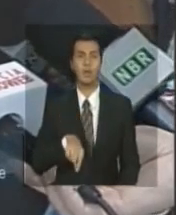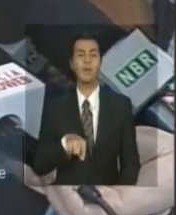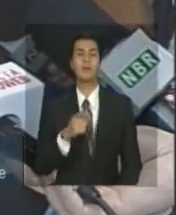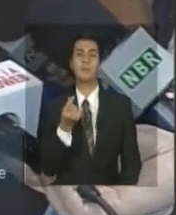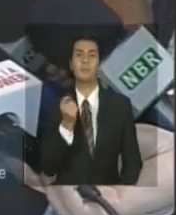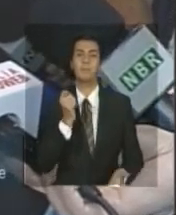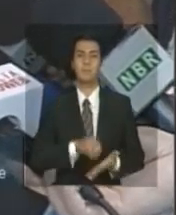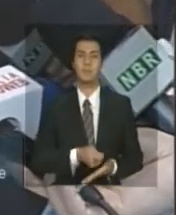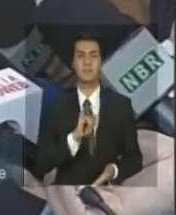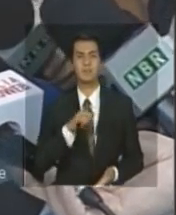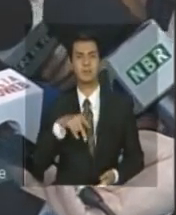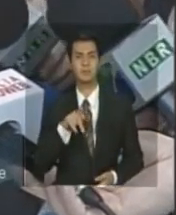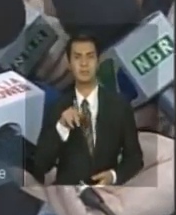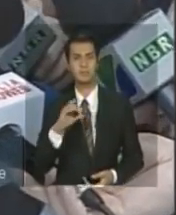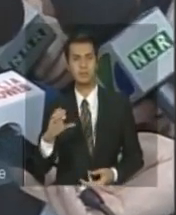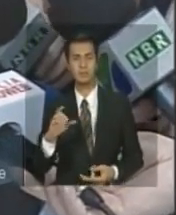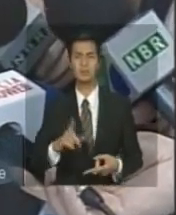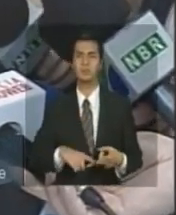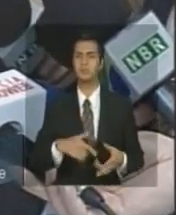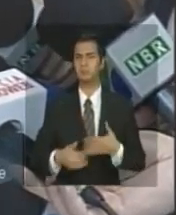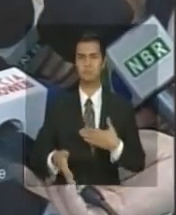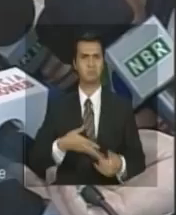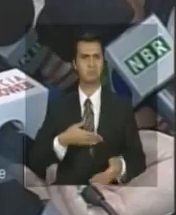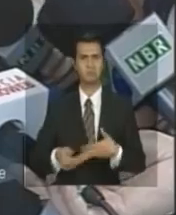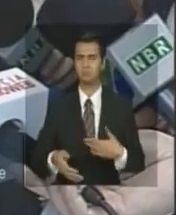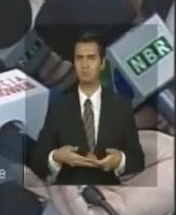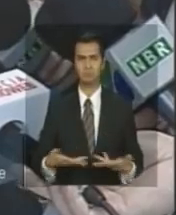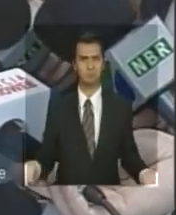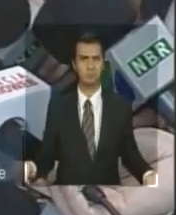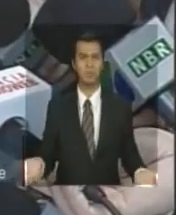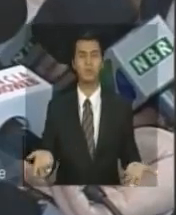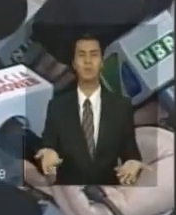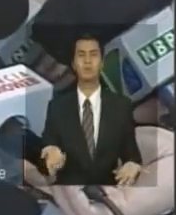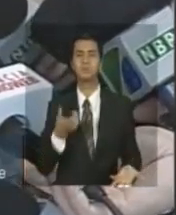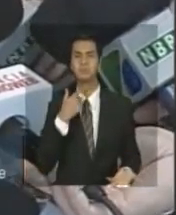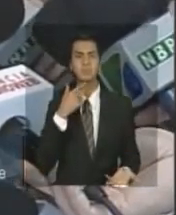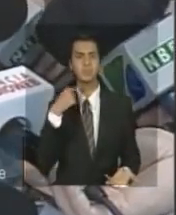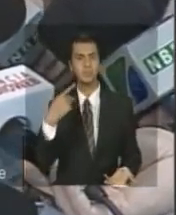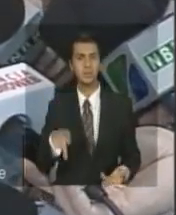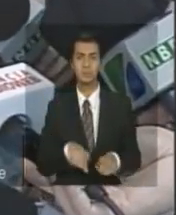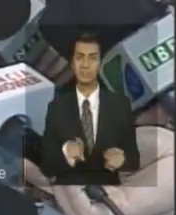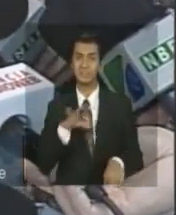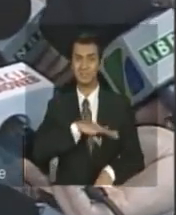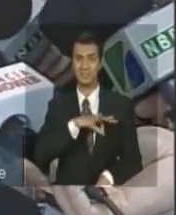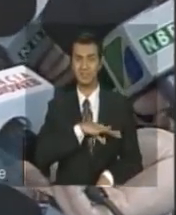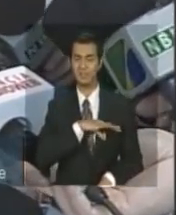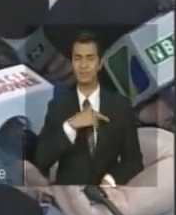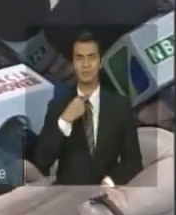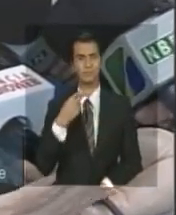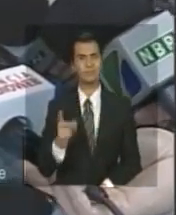né? Ou INPC, ou IPCA, qualquer indexador que se queira. O salário mínimo não pode ser usado como